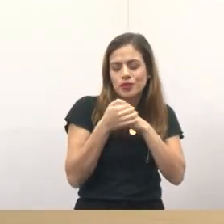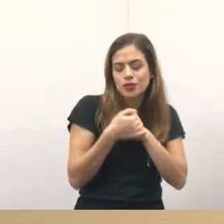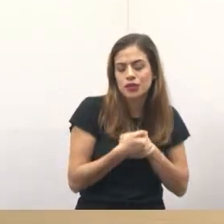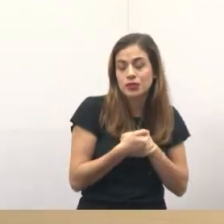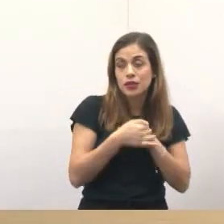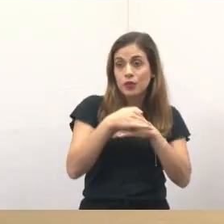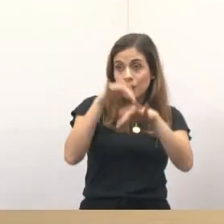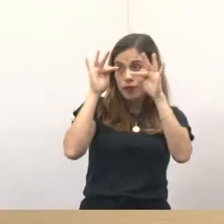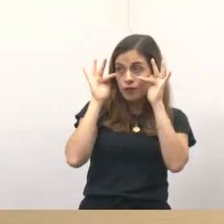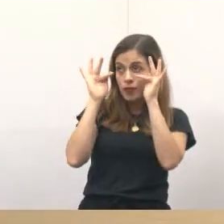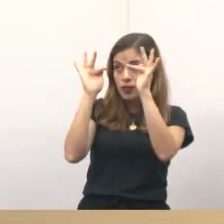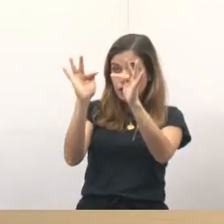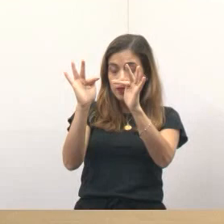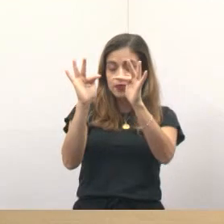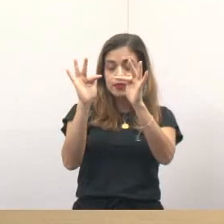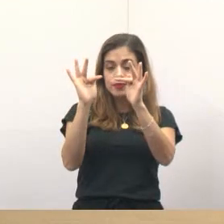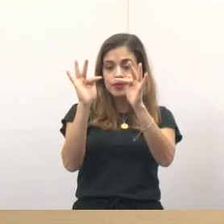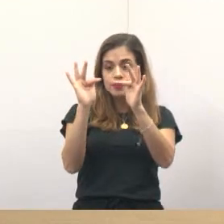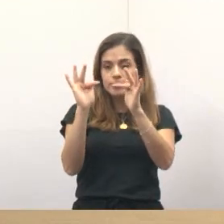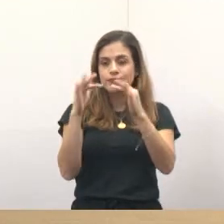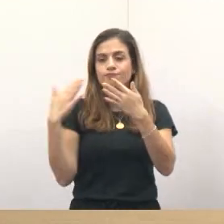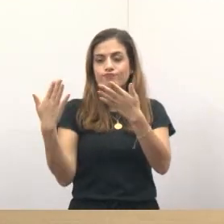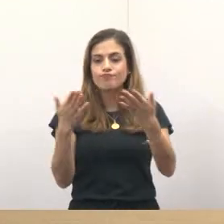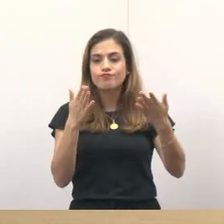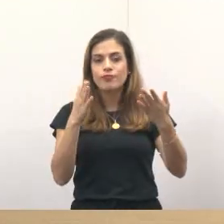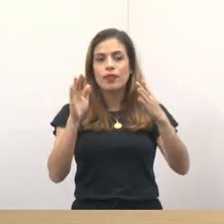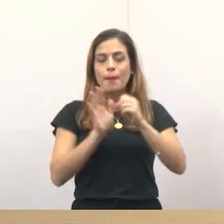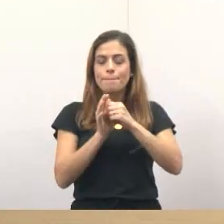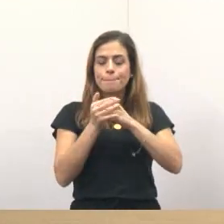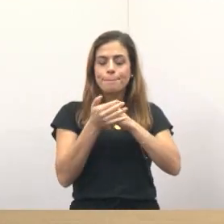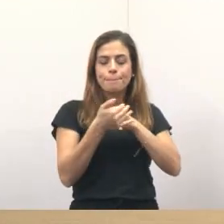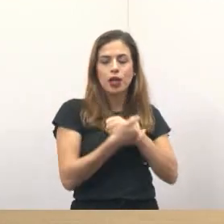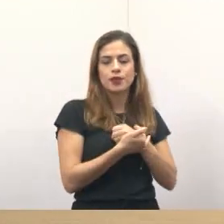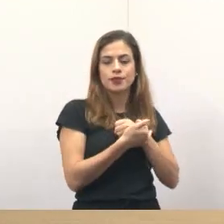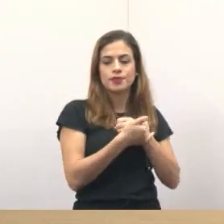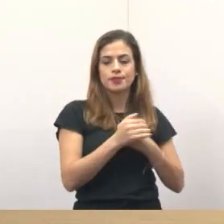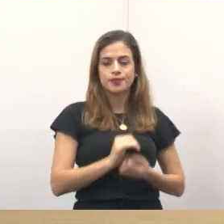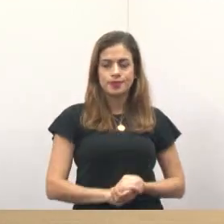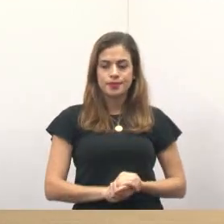A fidelidade dele será o seu escudo protetor.